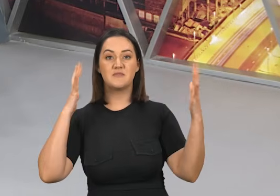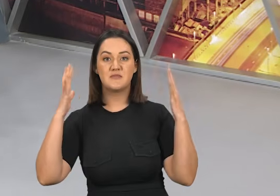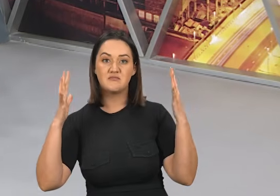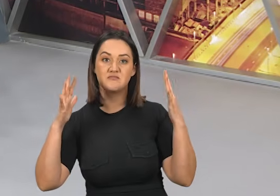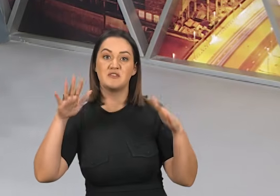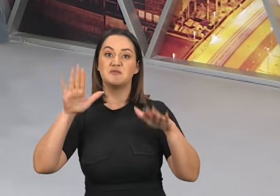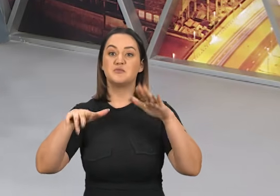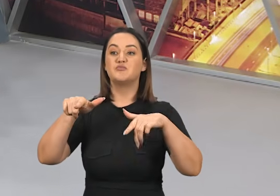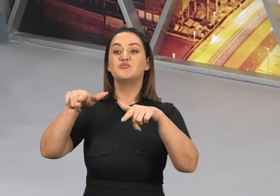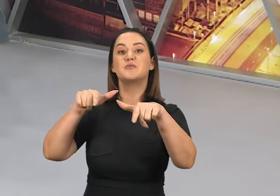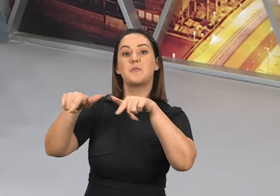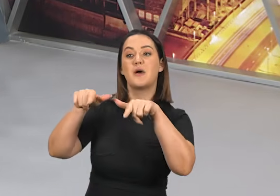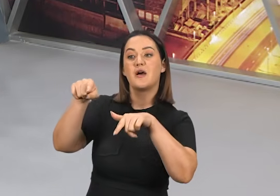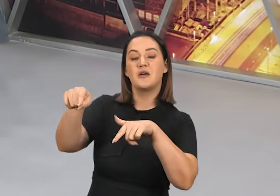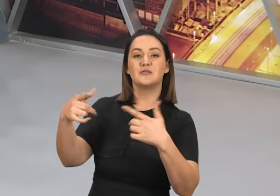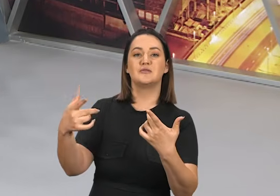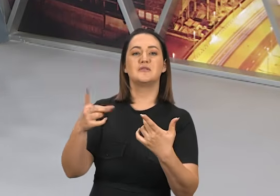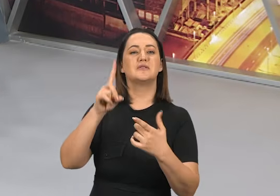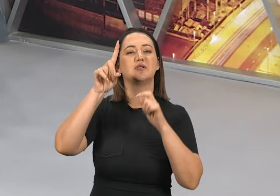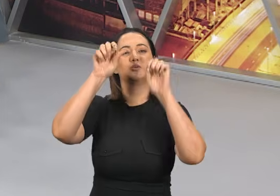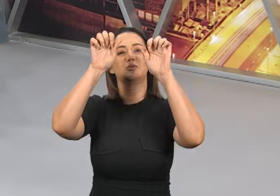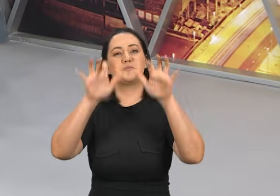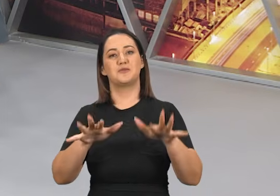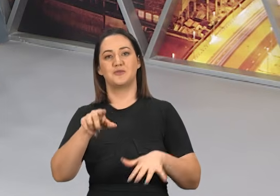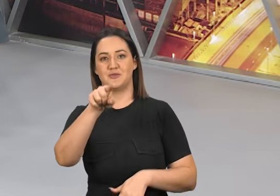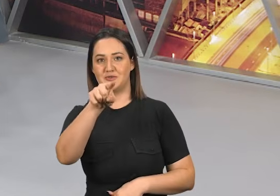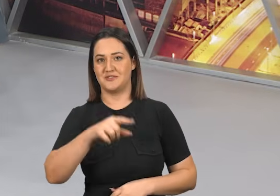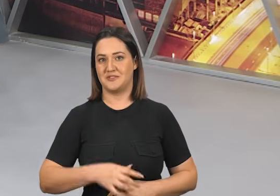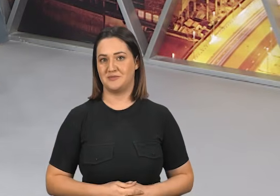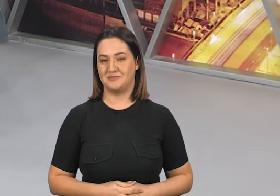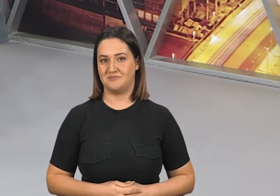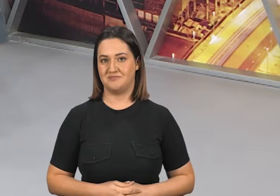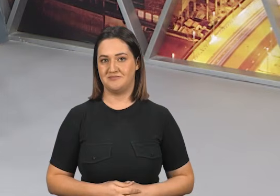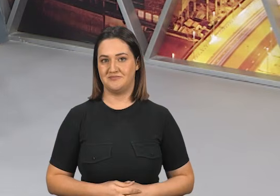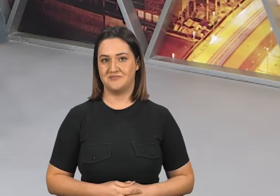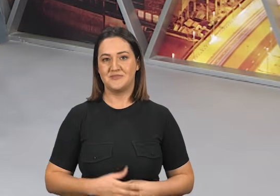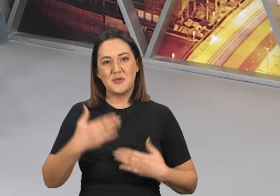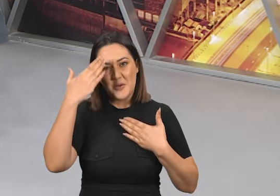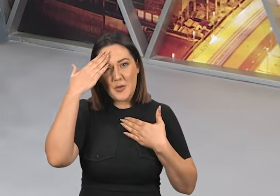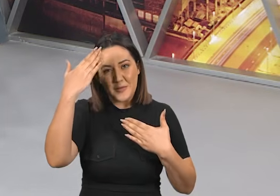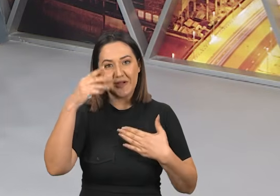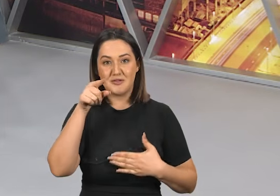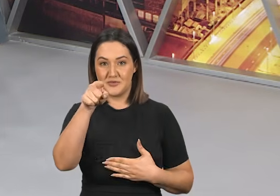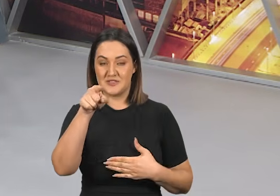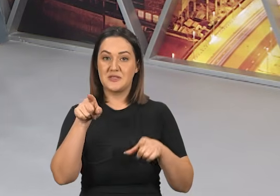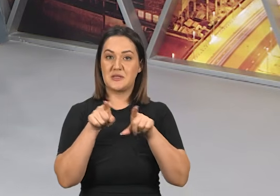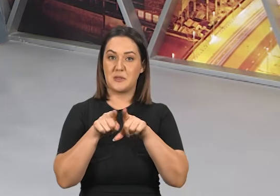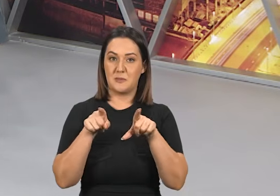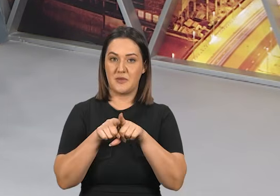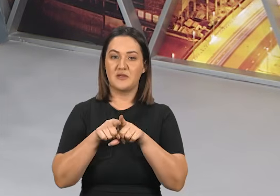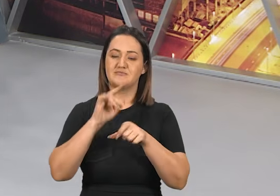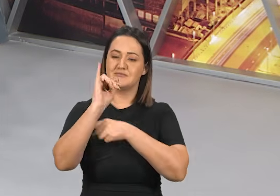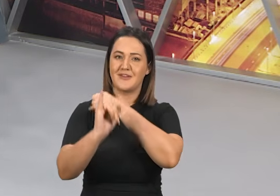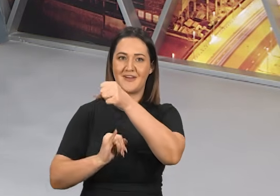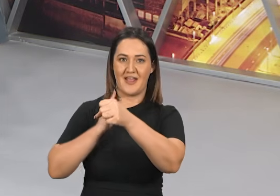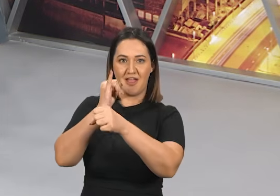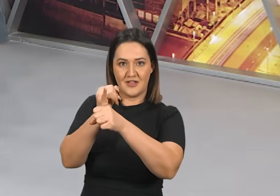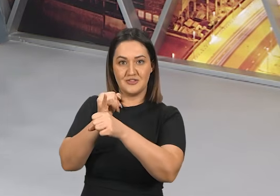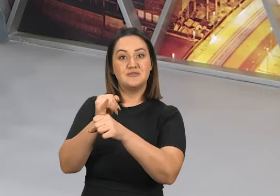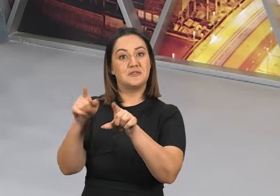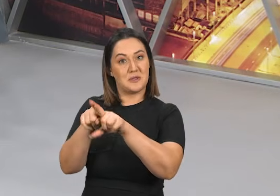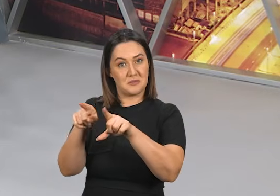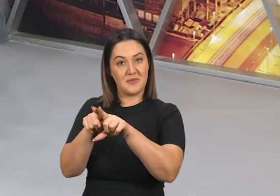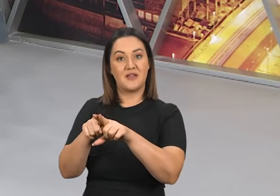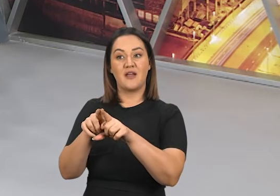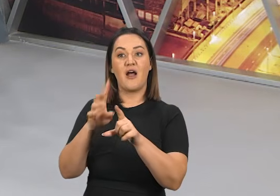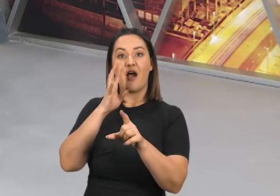no trabalho ou em outro lugar qualquer. Deus te abençoe. Obrigado também a você, internauta, que pelas redes sociais acompanha